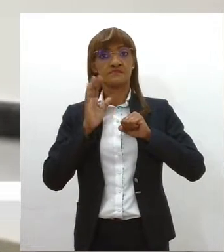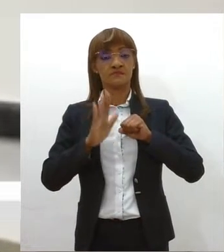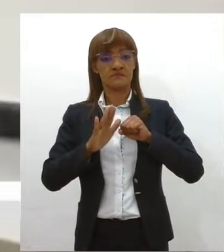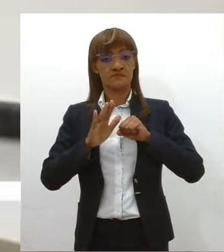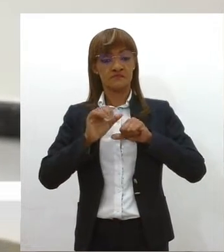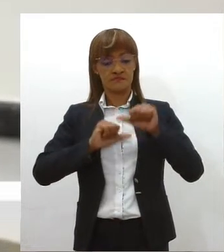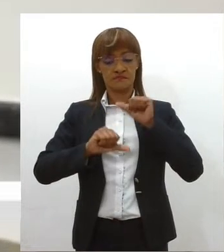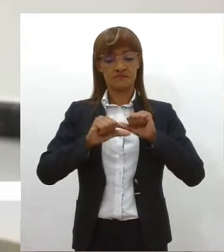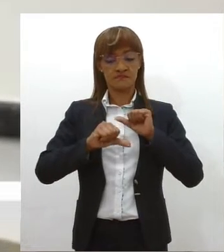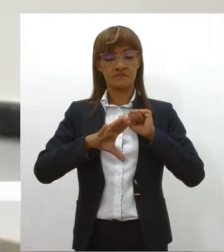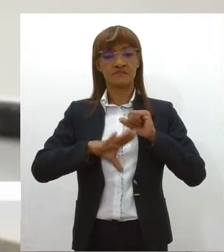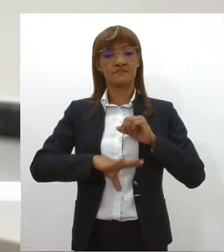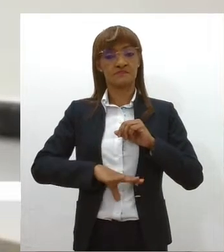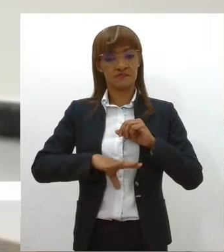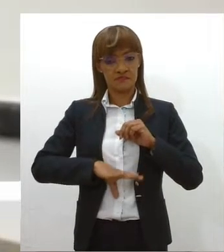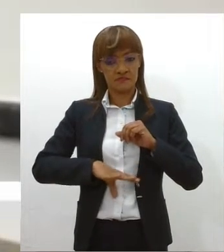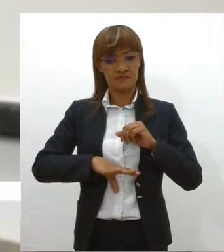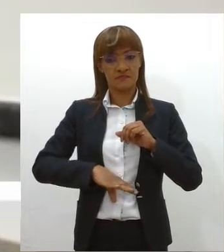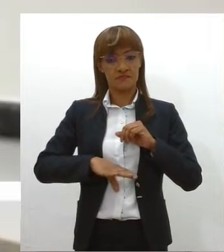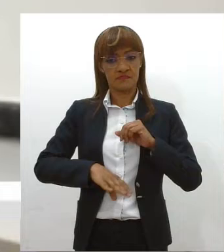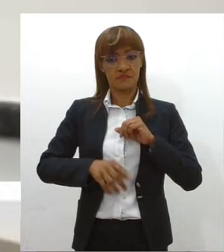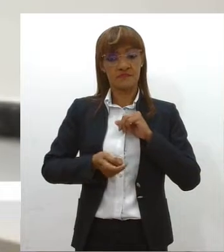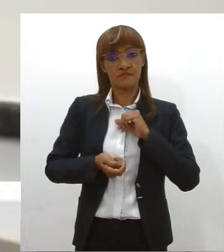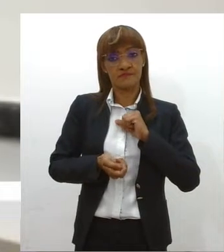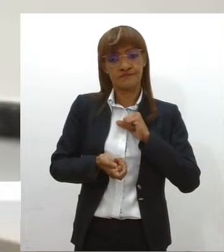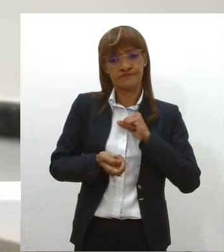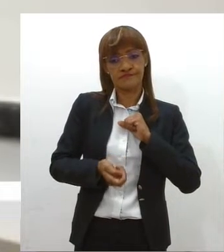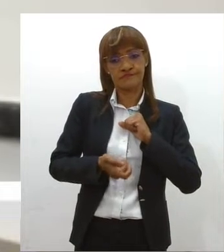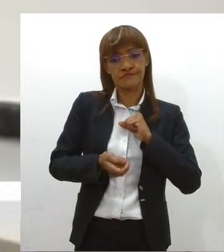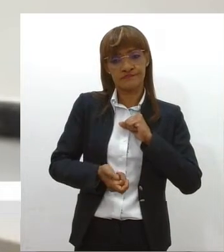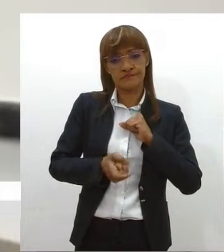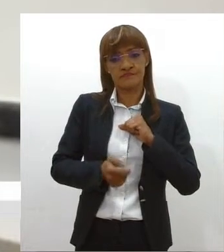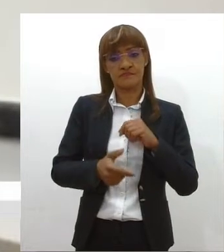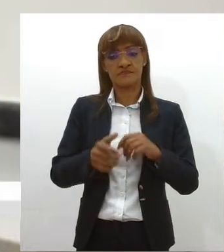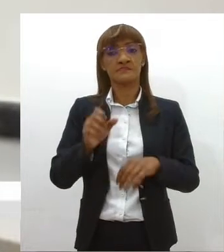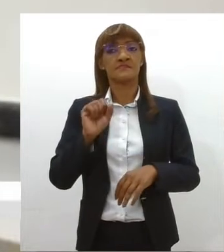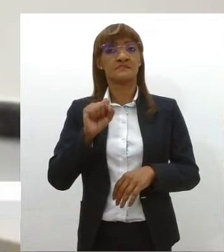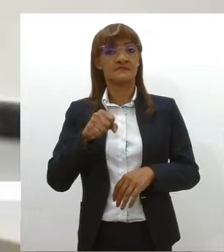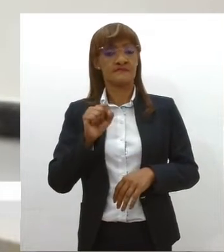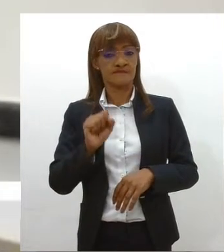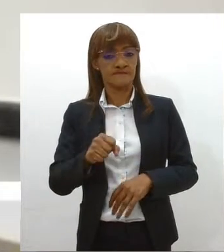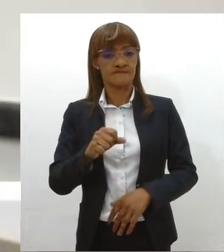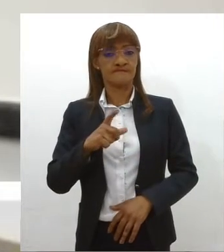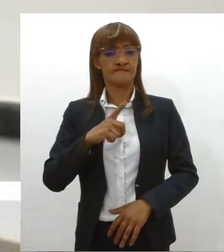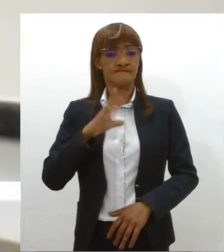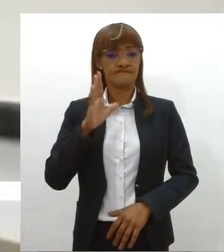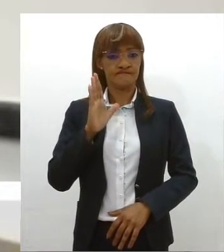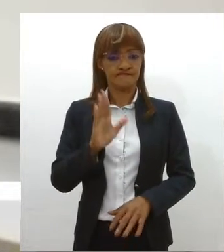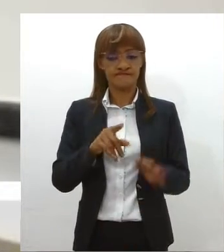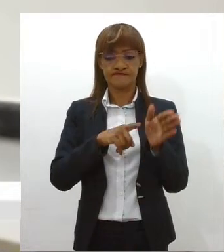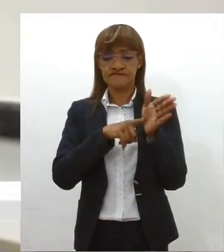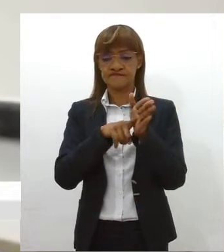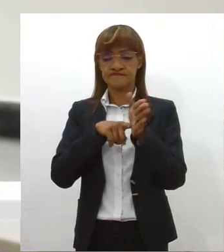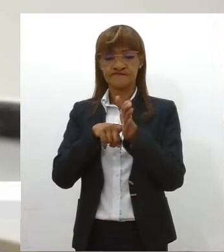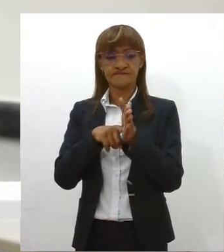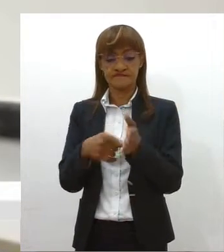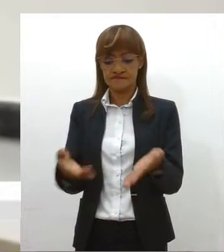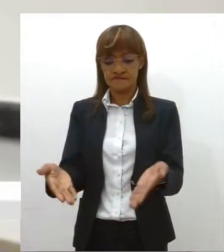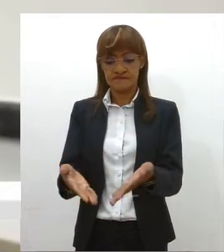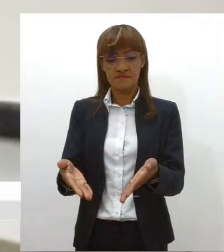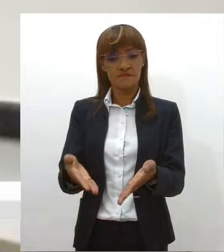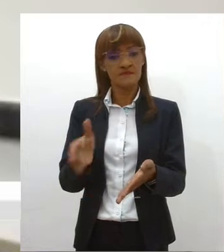sim, alguns escapes. Então, sim, isso teve alteração. Temos estudos, e temos estudos recentes até,